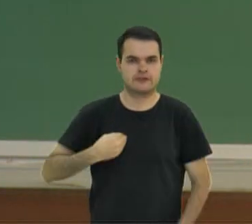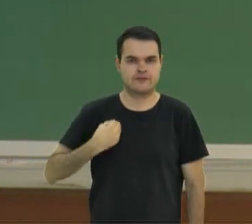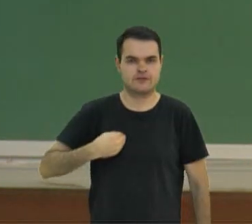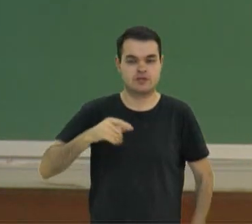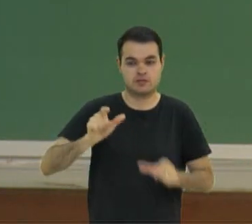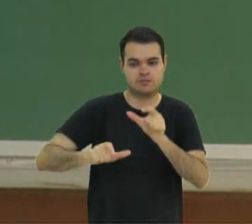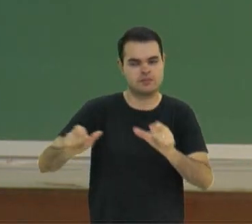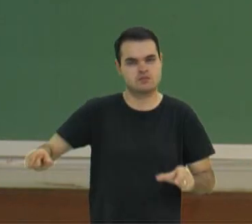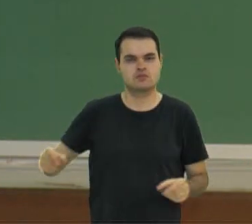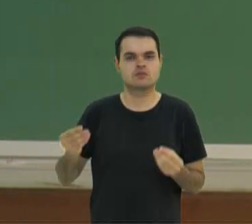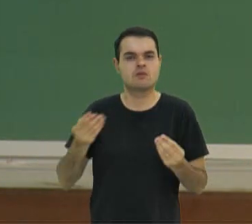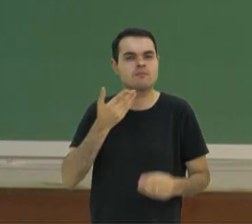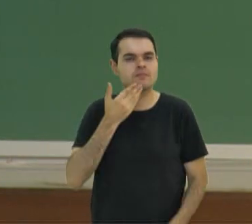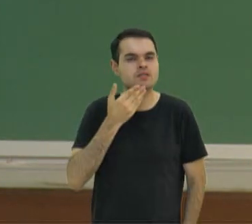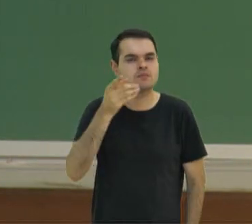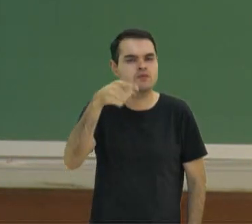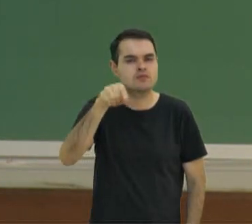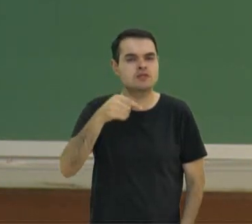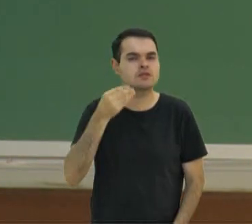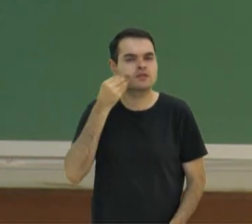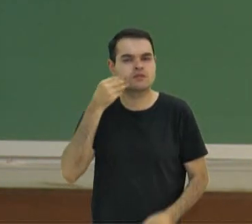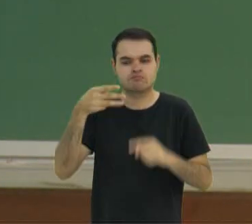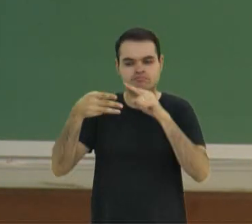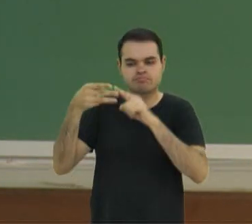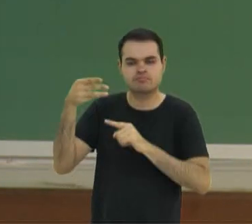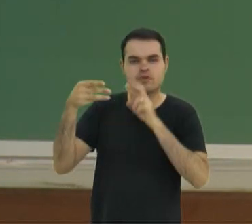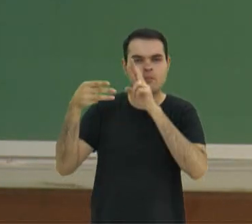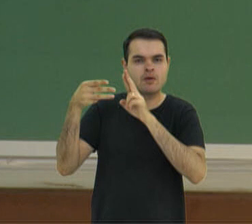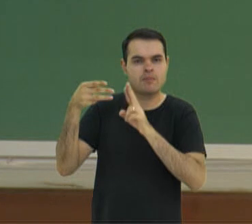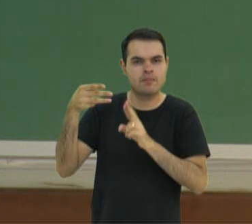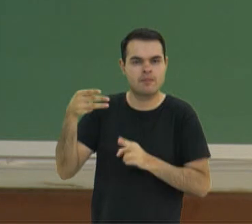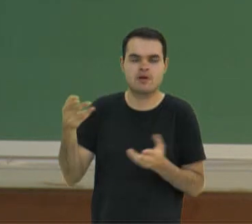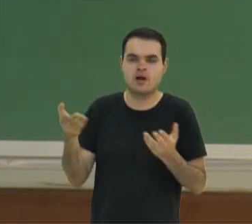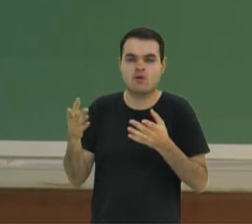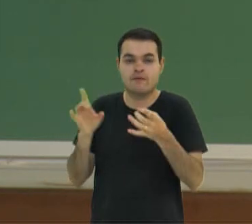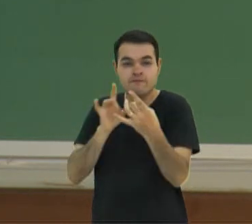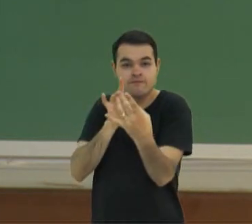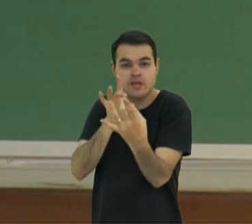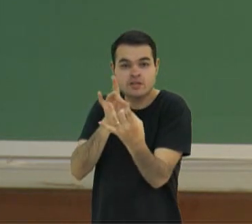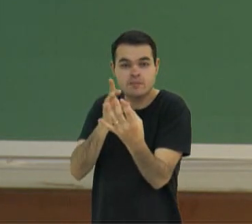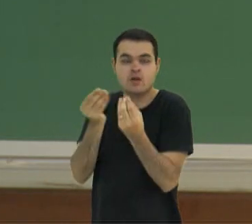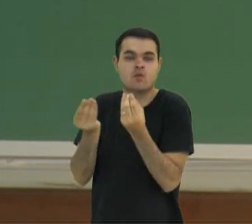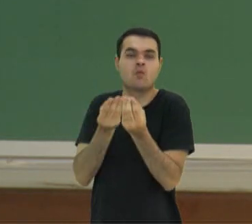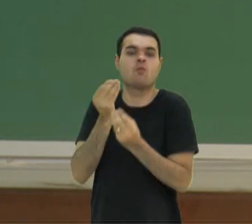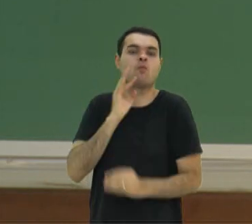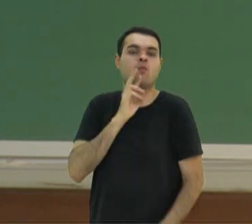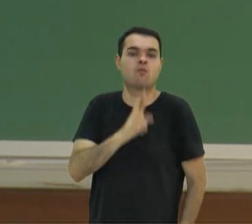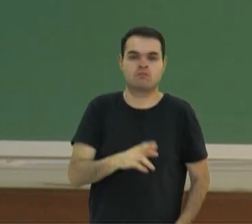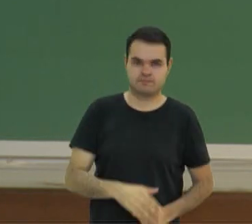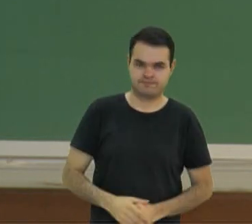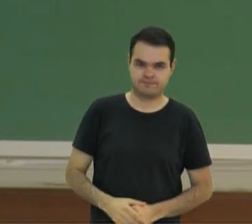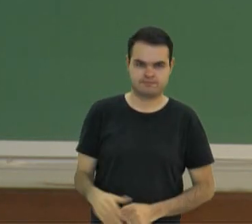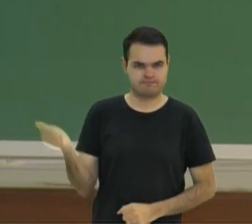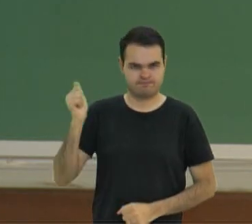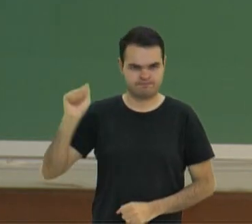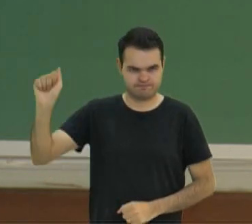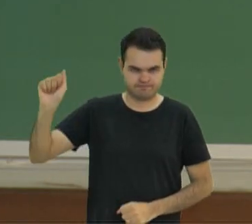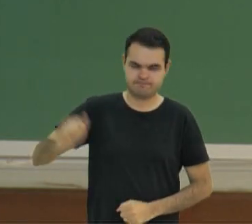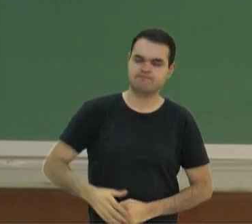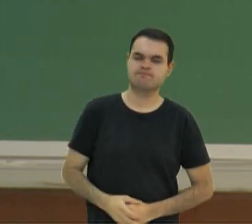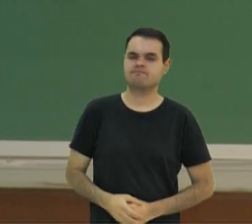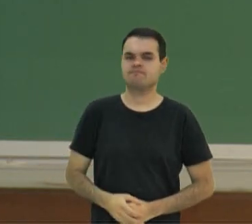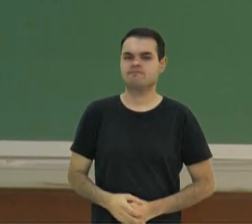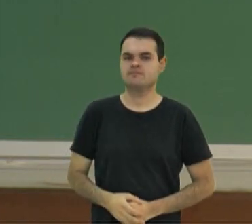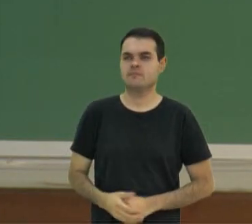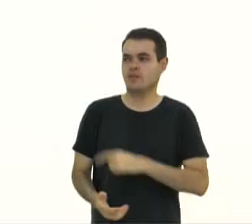vocês responderem essas 3 perguntinhas, então vamos lá dar nosso feedback aqui, né? Item A, ele